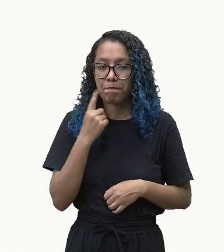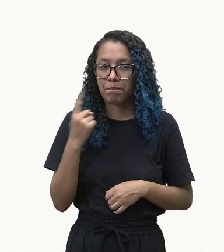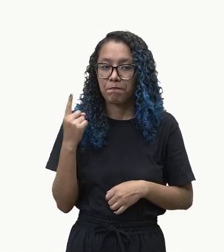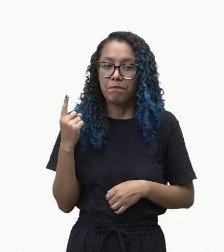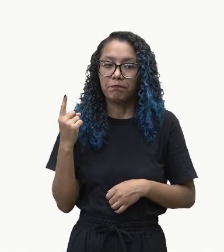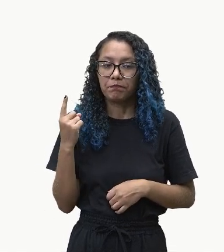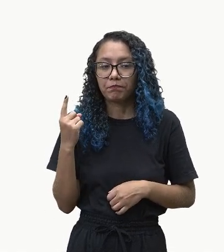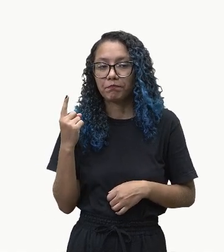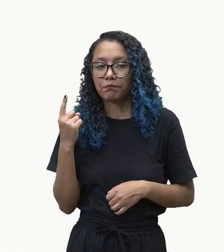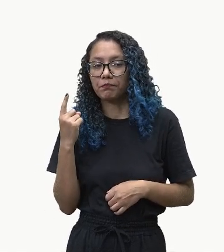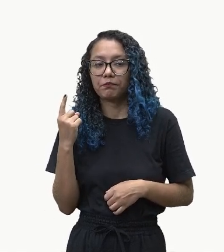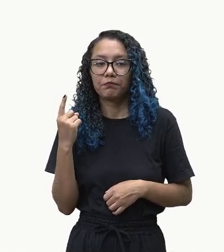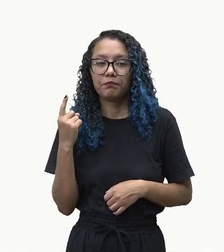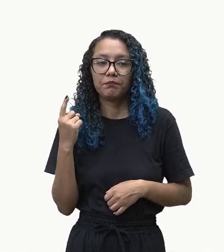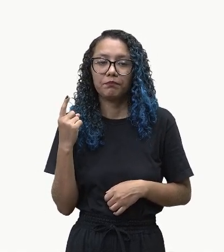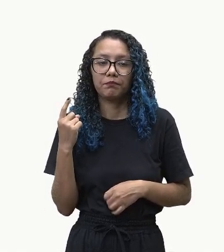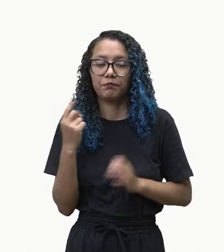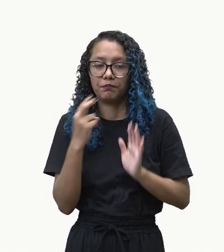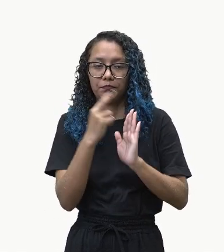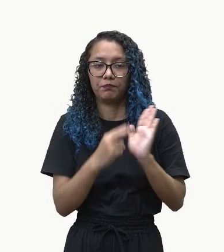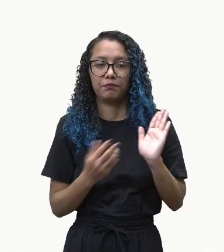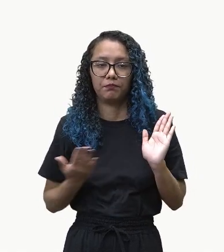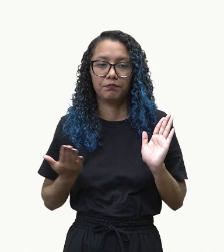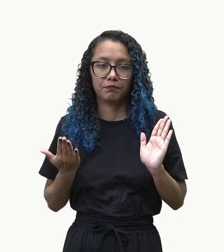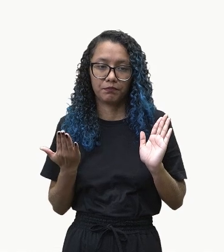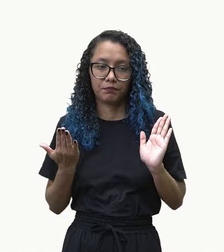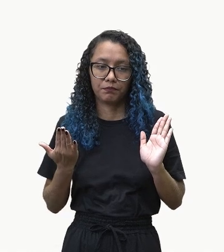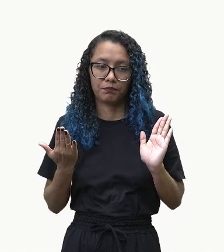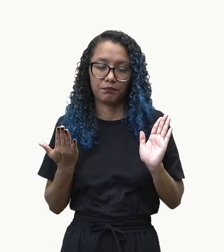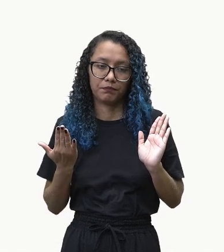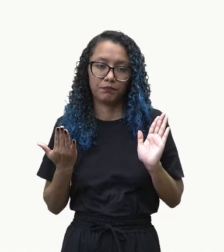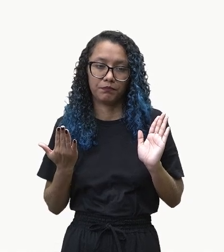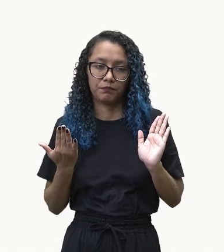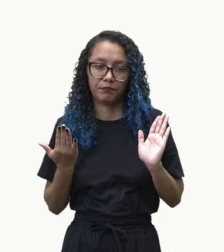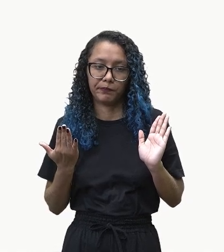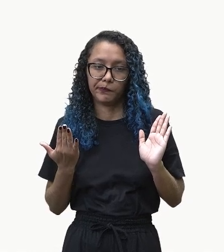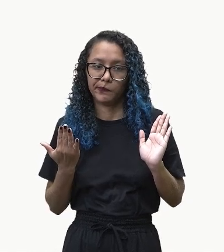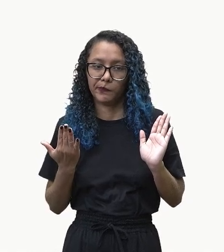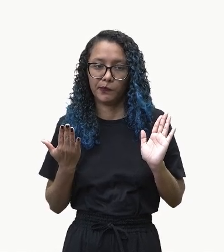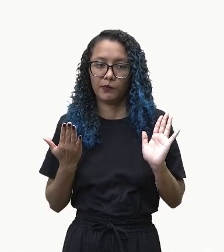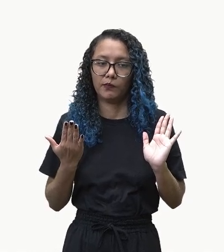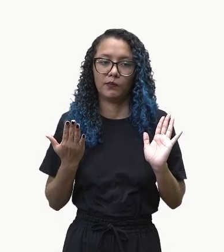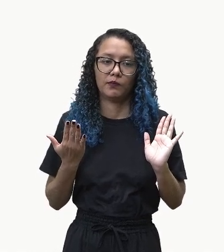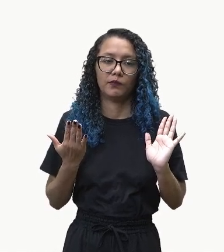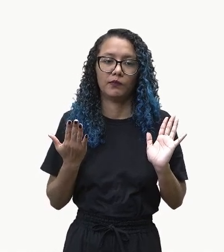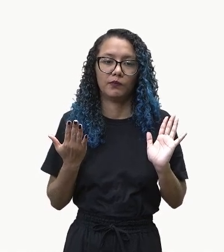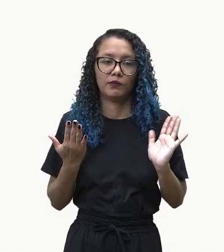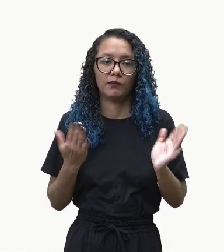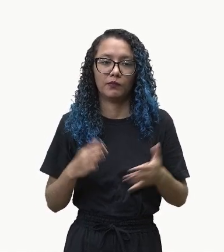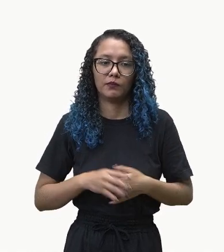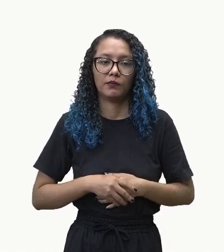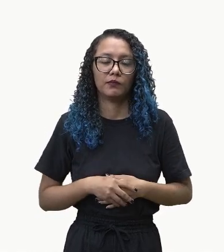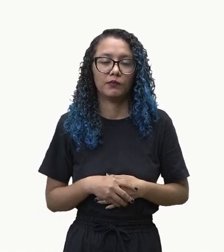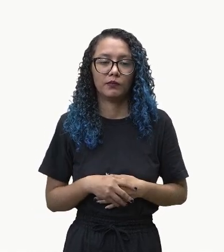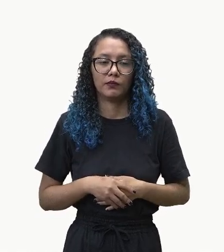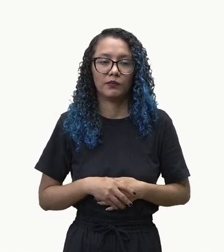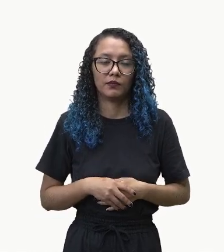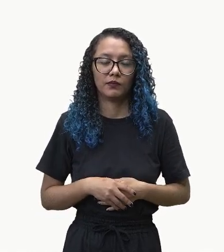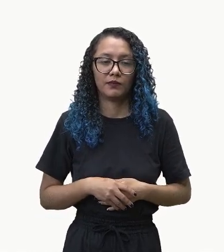ou qualidades de um objeto, persona, lugar, evento